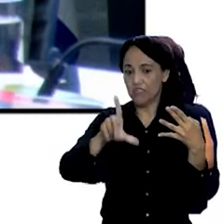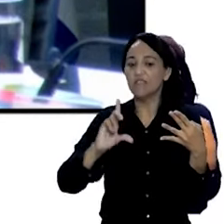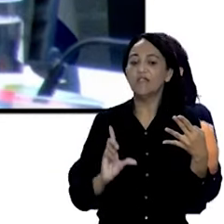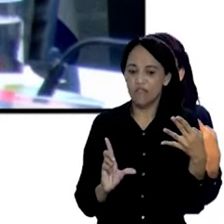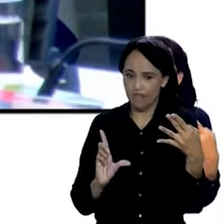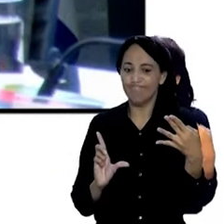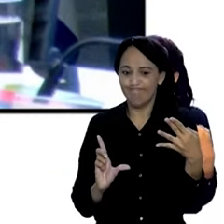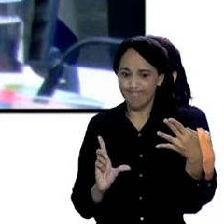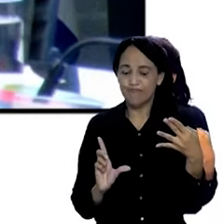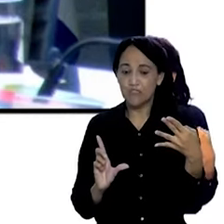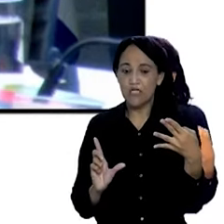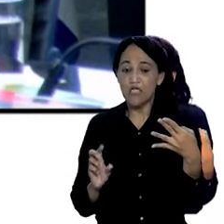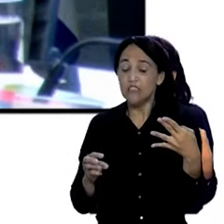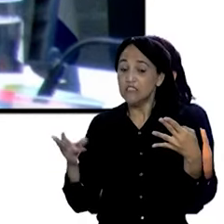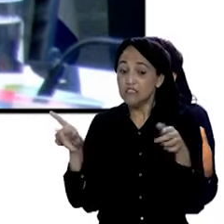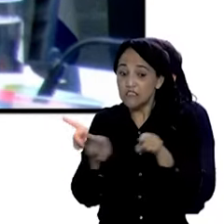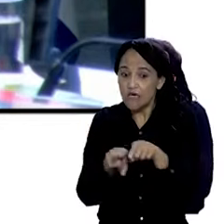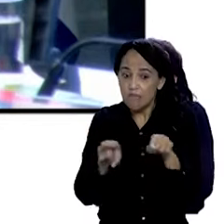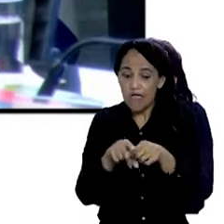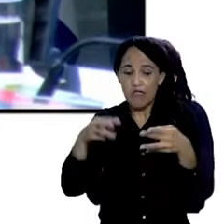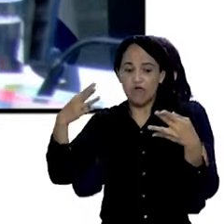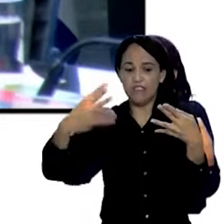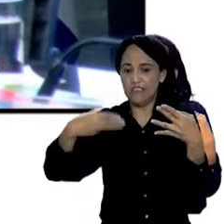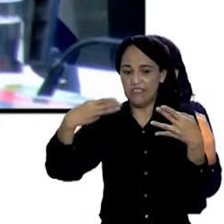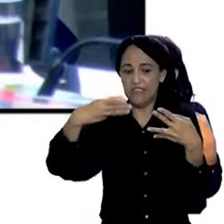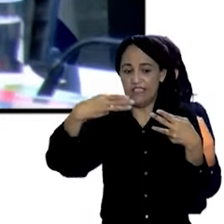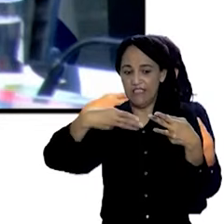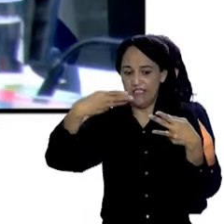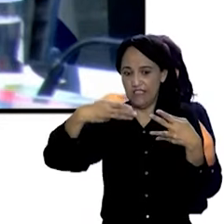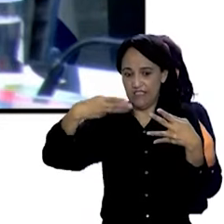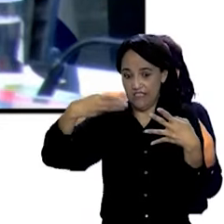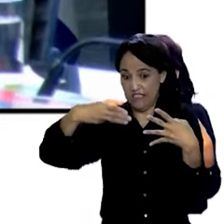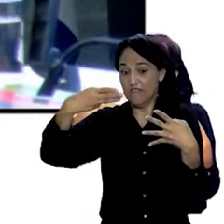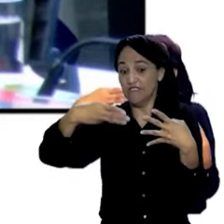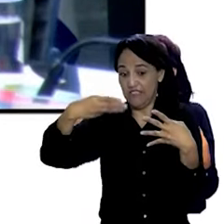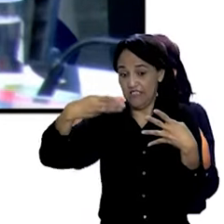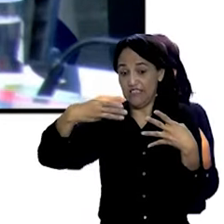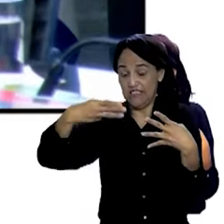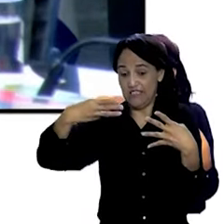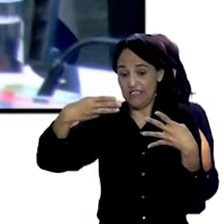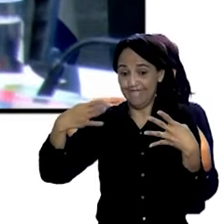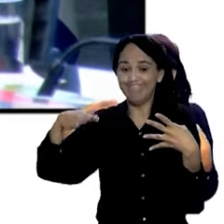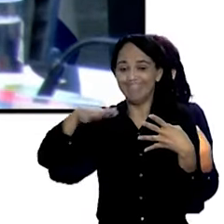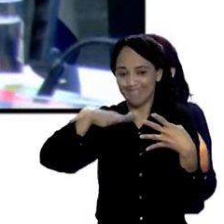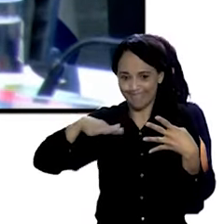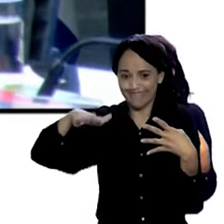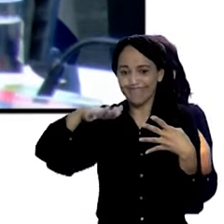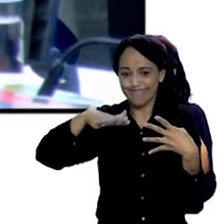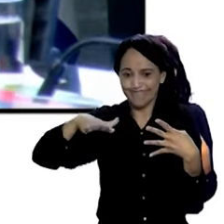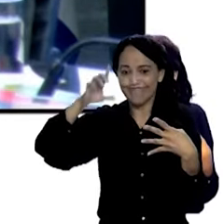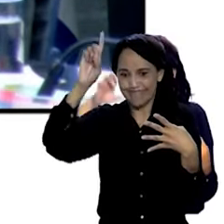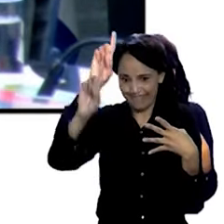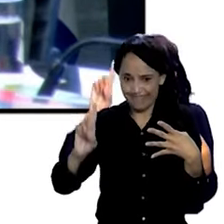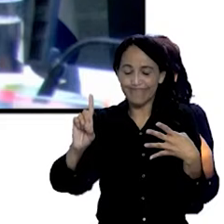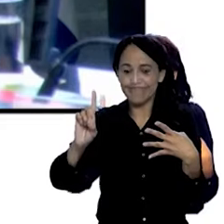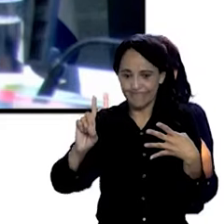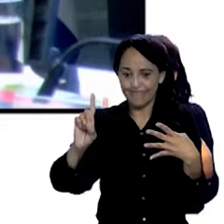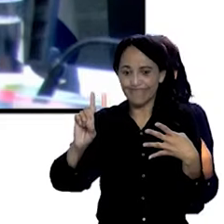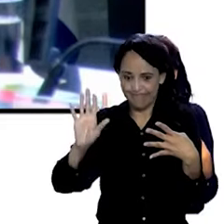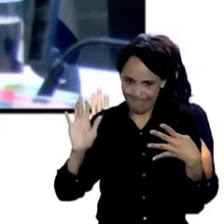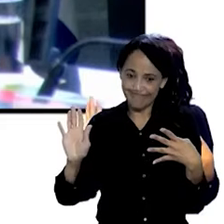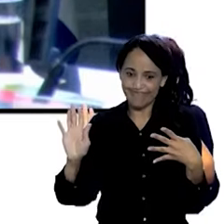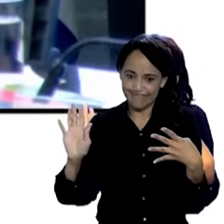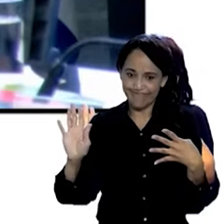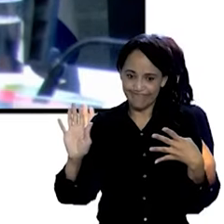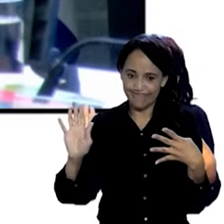inst de decisão já que só conhecem sobre o direito não sobre os fatos isso